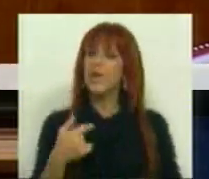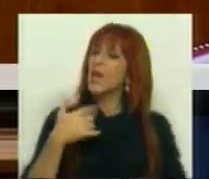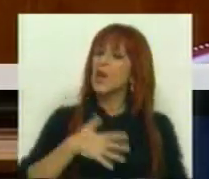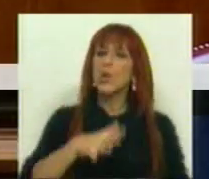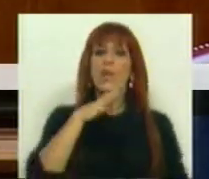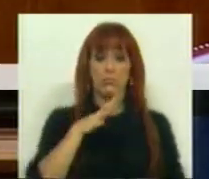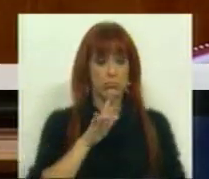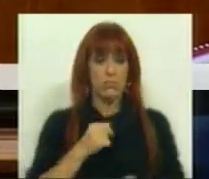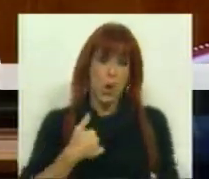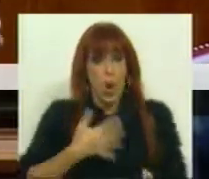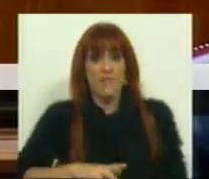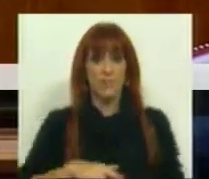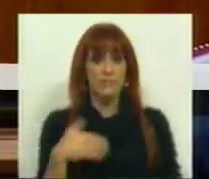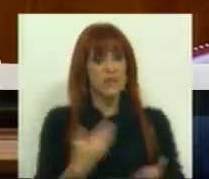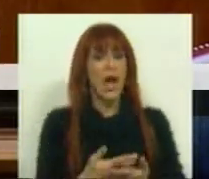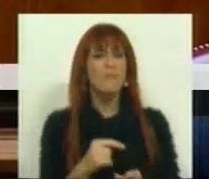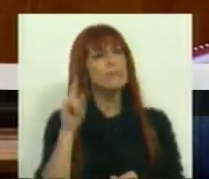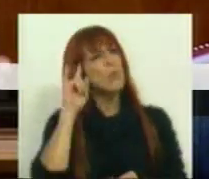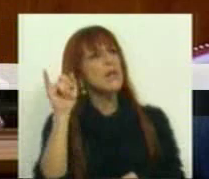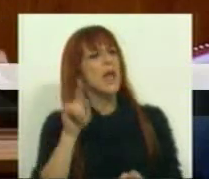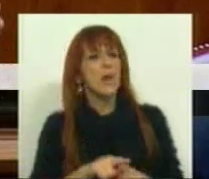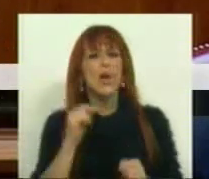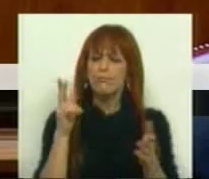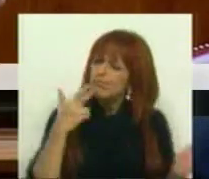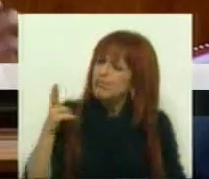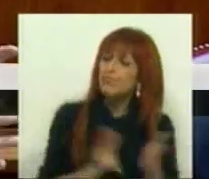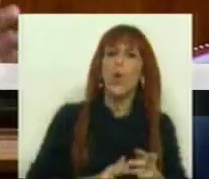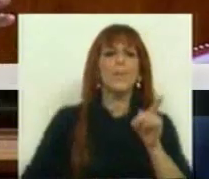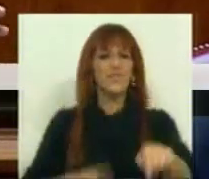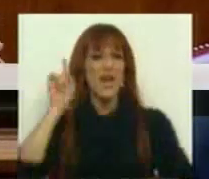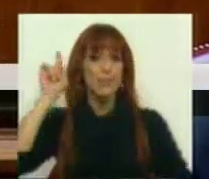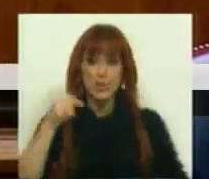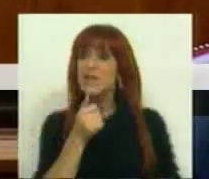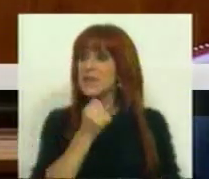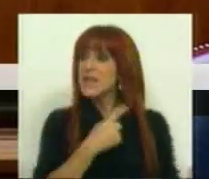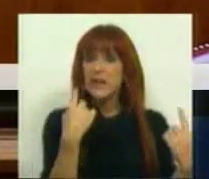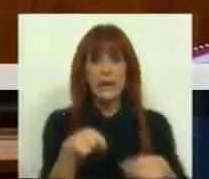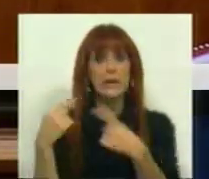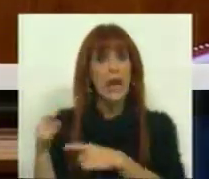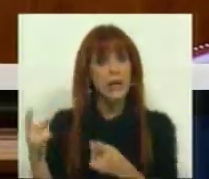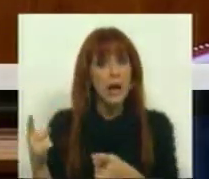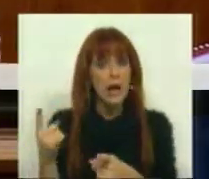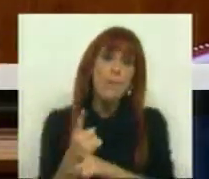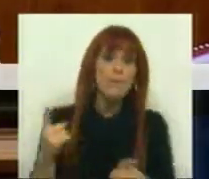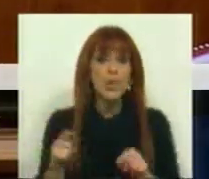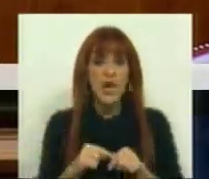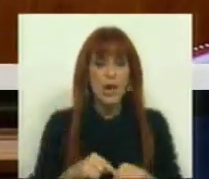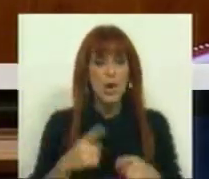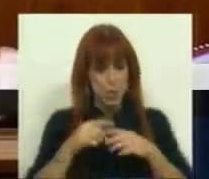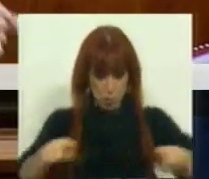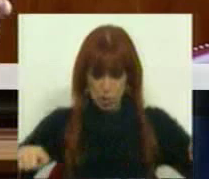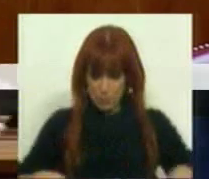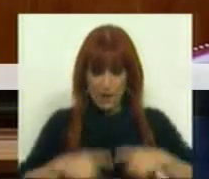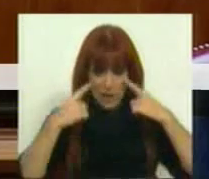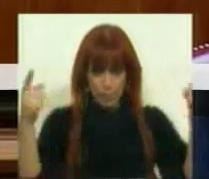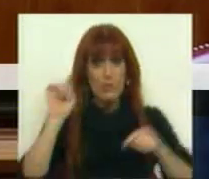quis justamente dar uma noção realista da importância que essas medidas tinham, porque no espaço público e